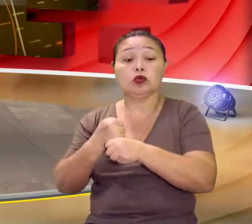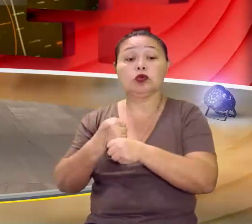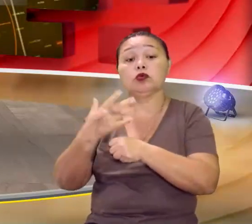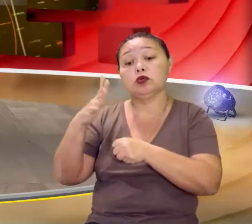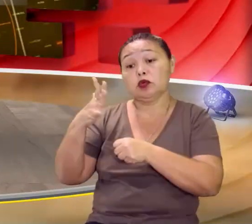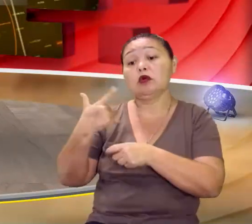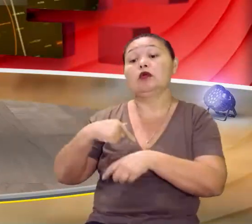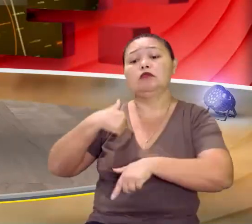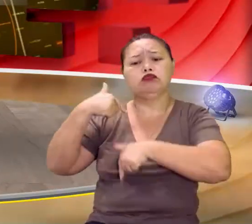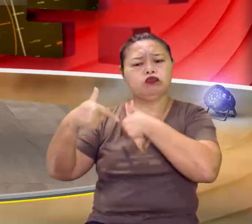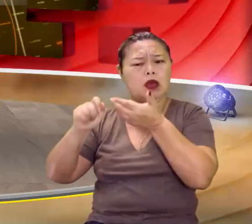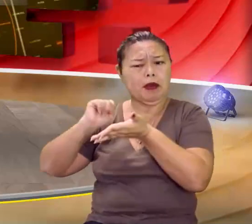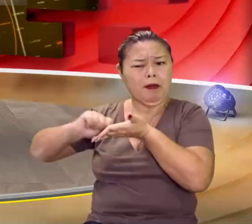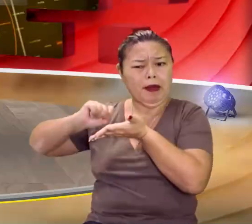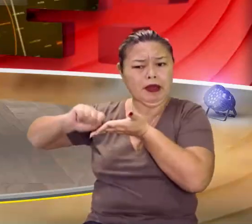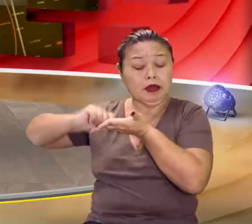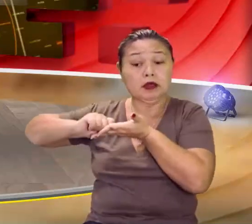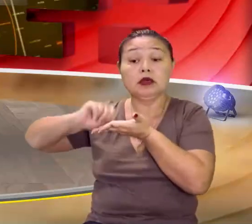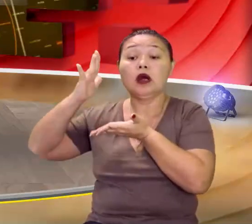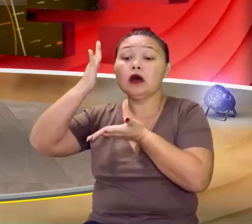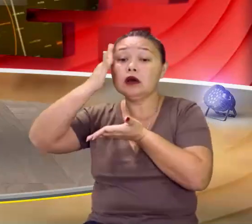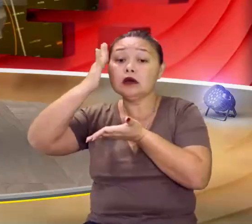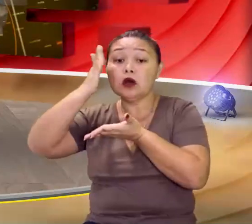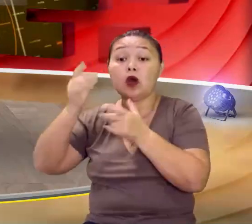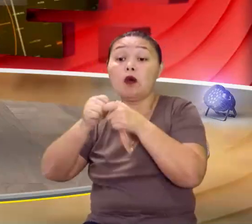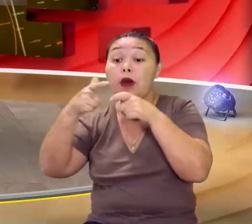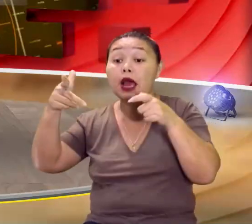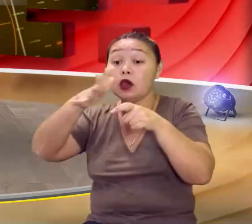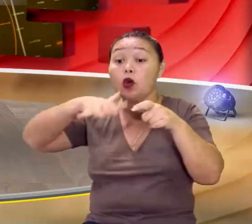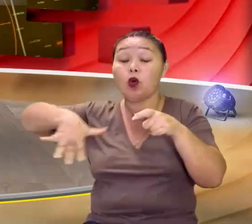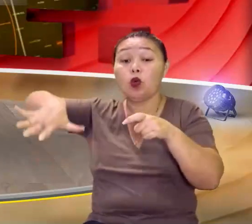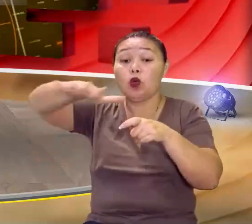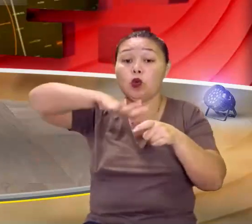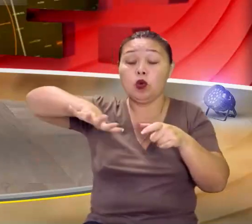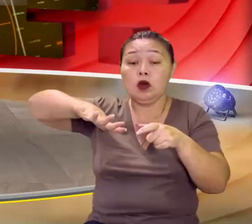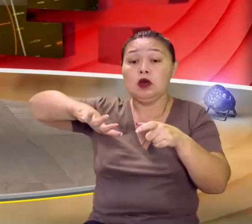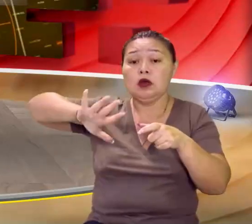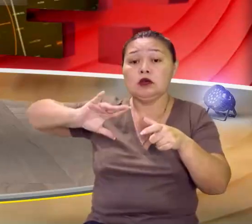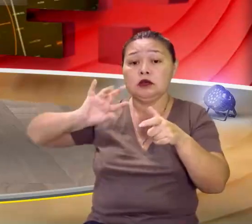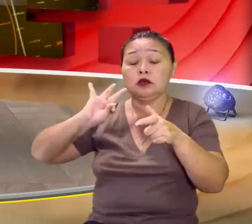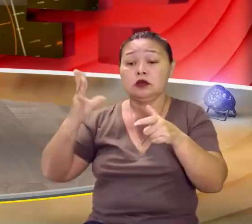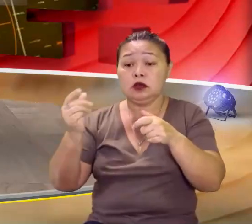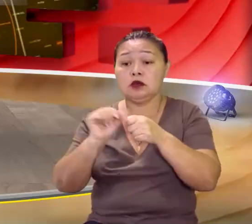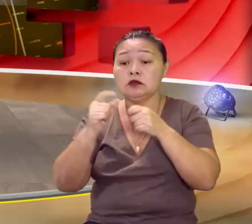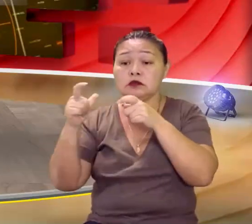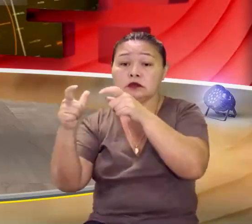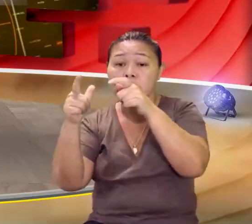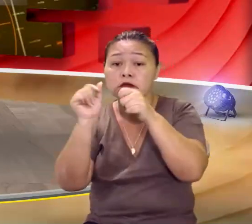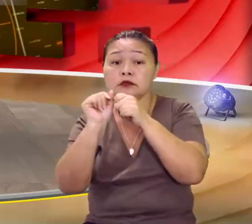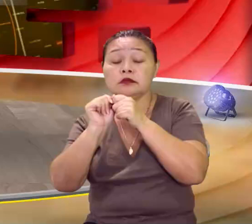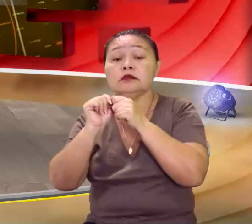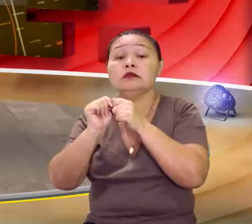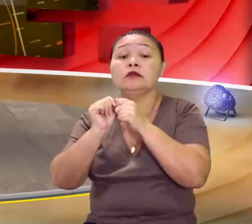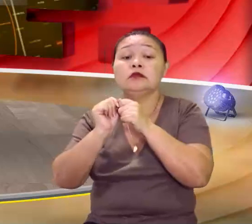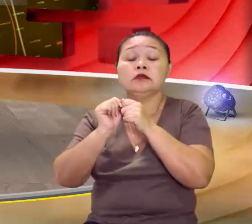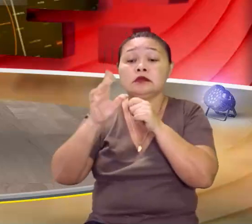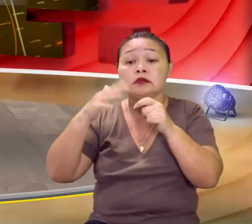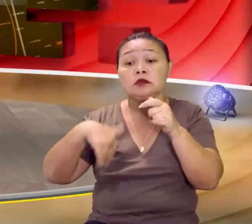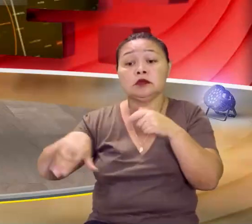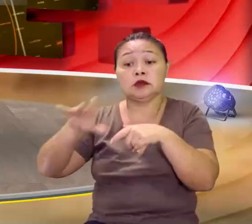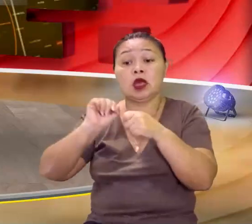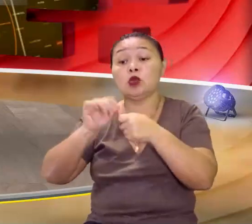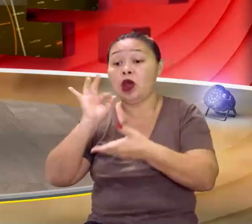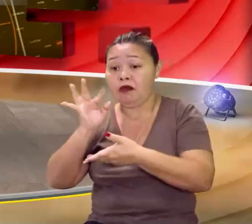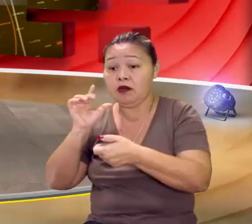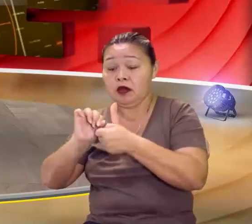dar um trabalhão, Mas se eu sei que o maior... Aqui estava até tranquilo, porque todos eram bem pequenos, né? Mas se eu pego, por exemplo, aquele do